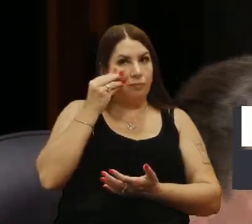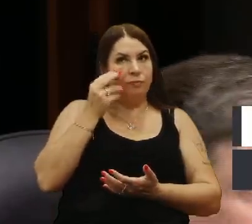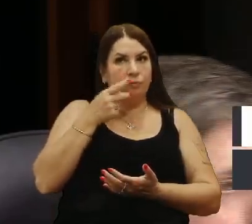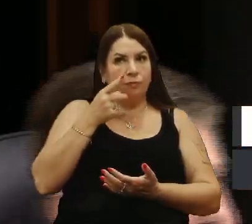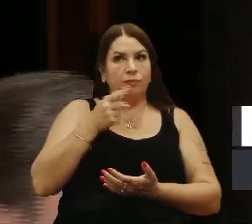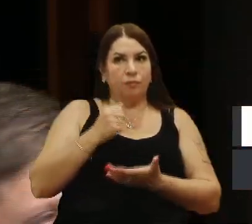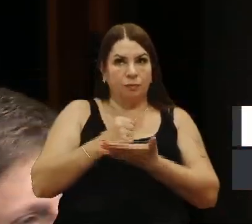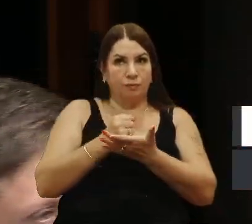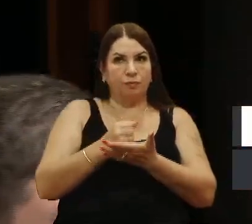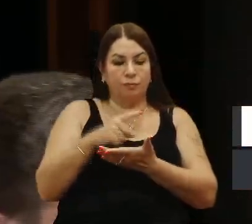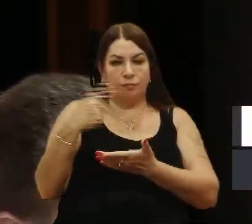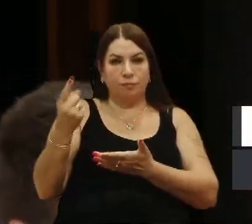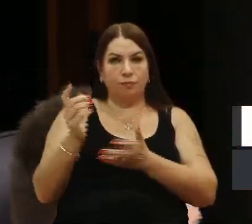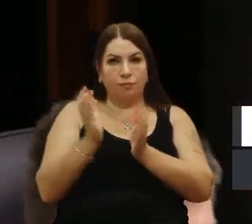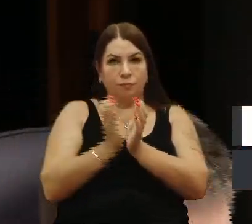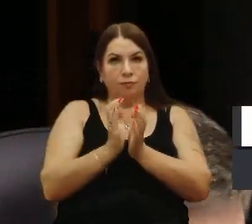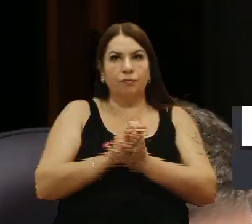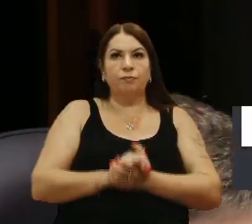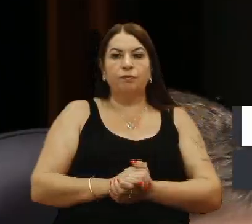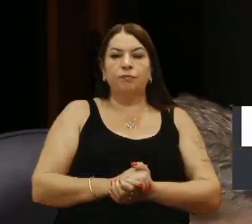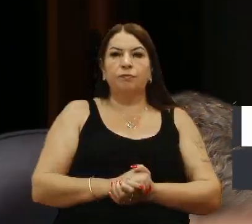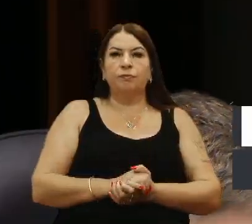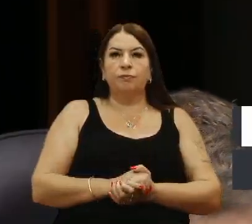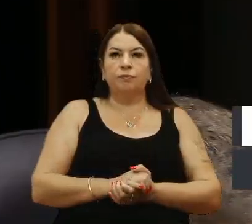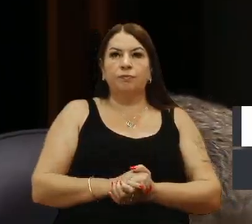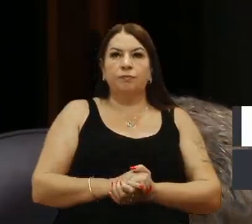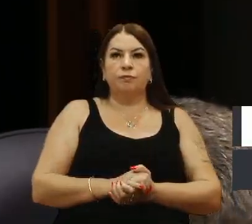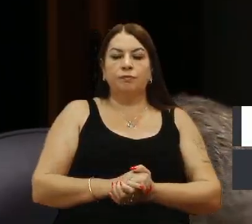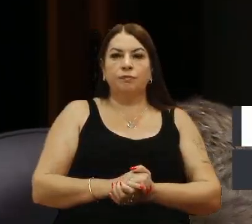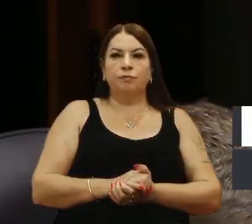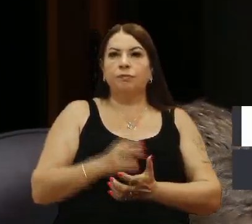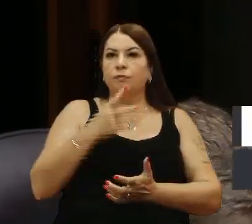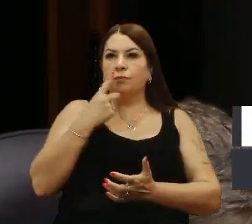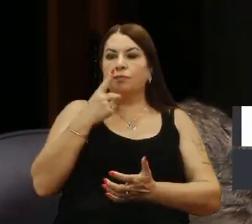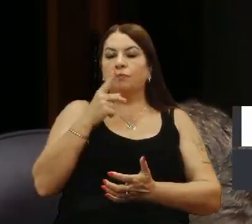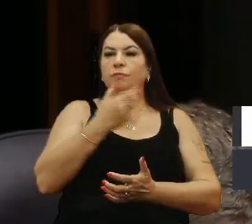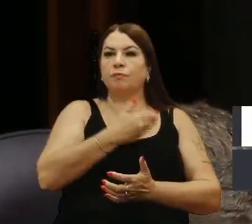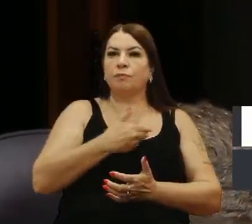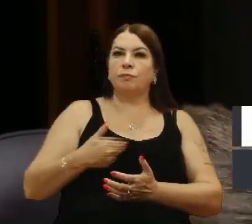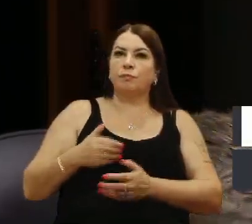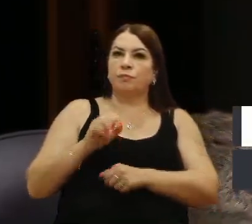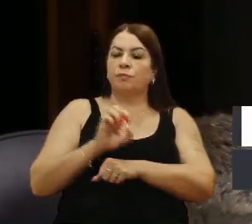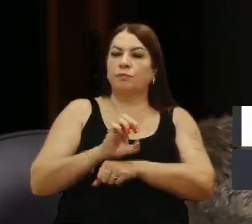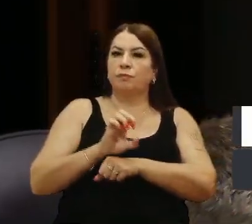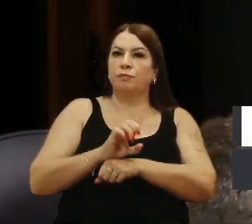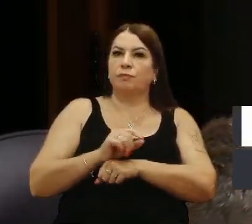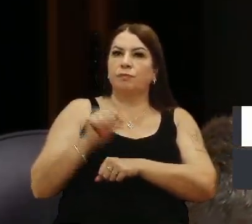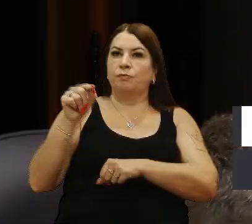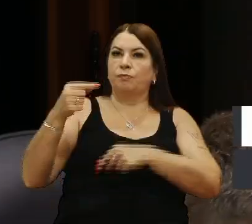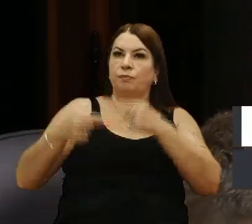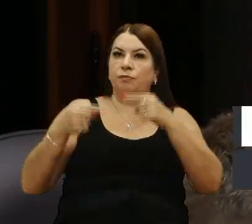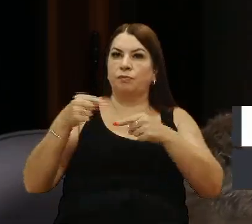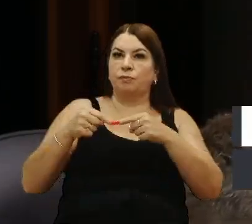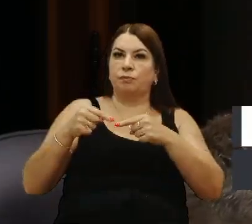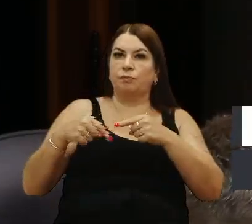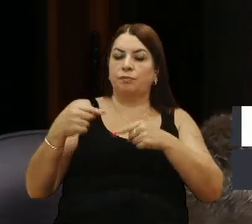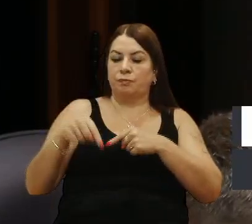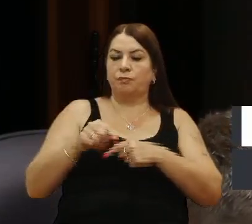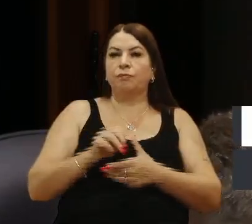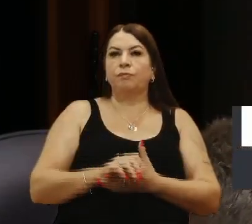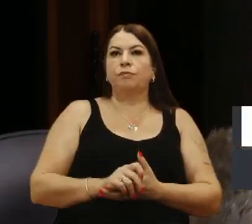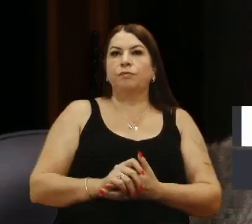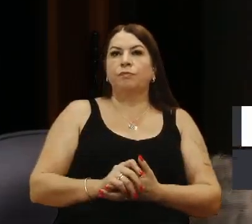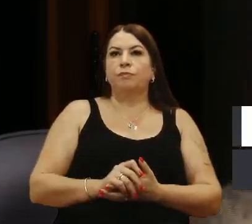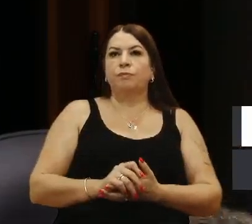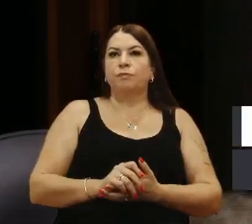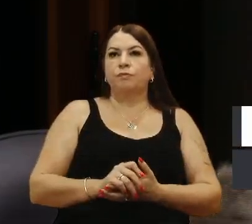com o senhor e com os demais colegas, porque naquilo que se refere ao governo do Estado, nós vamos trazer uma discussão para a baila,